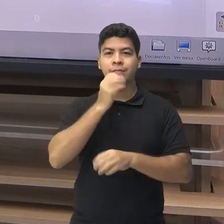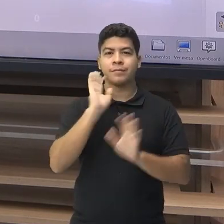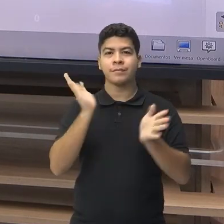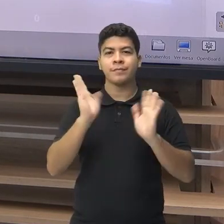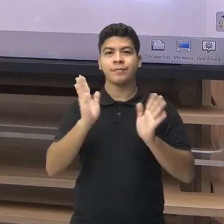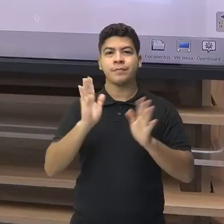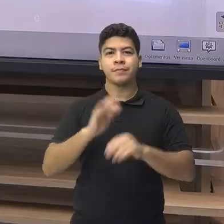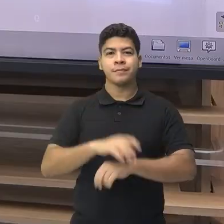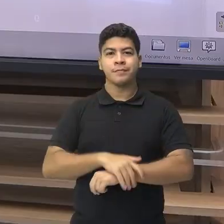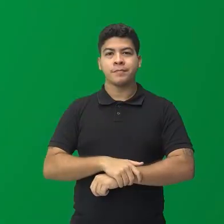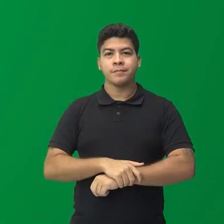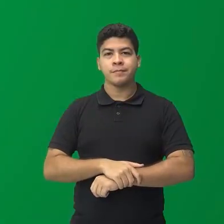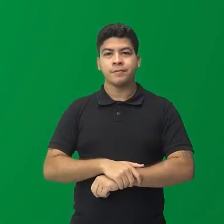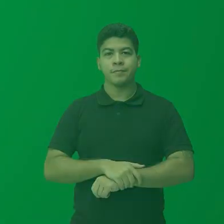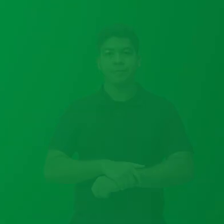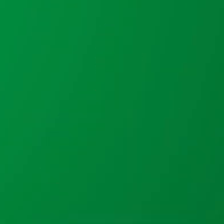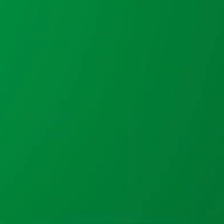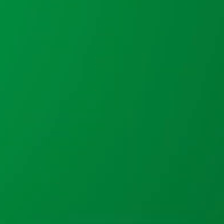Tchau, pessoal!